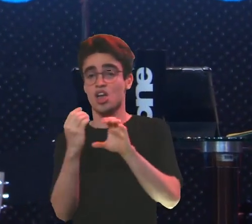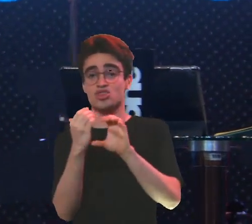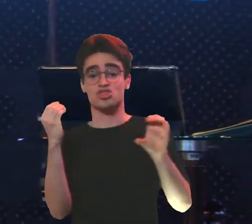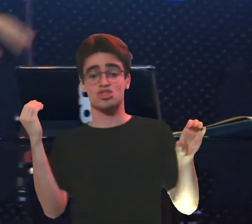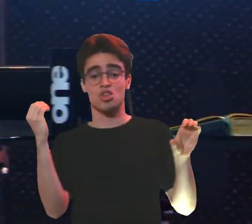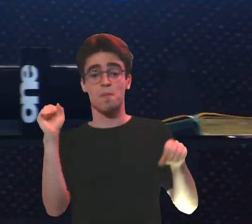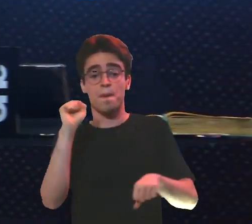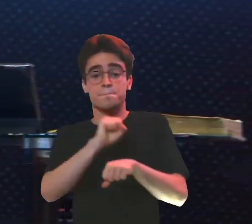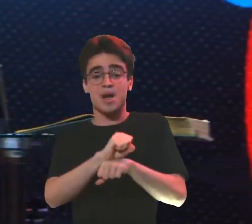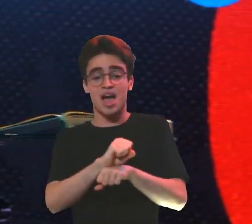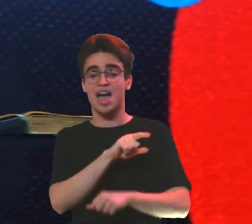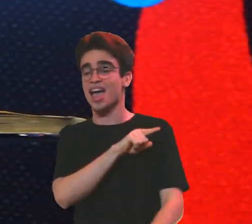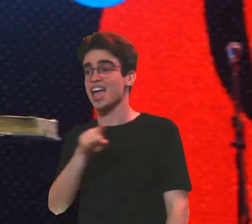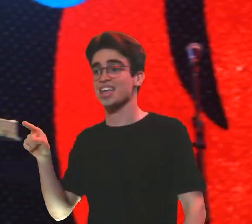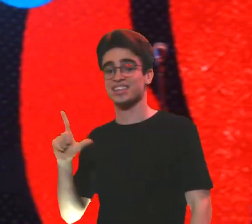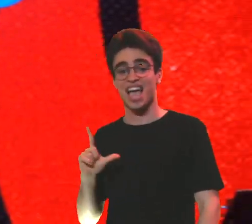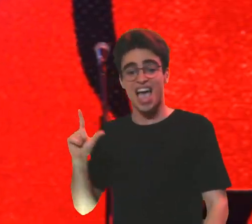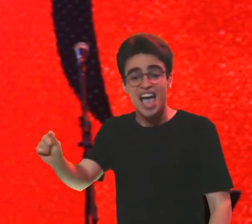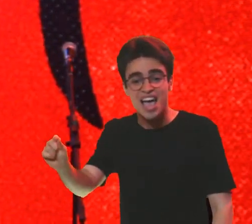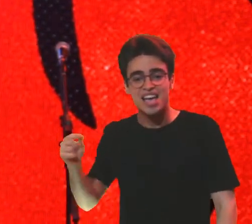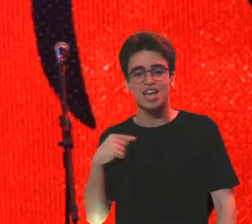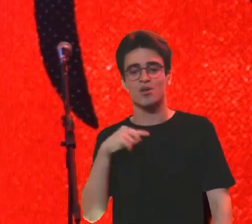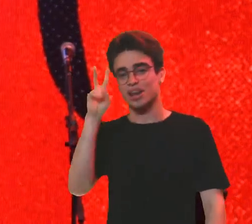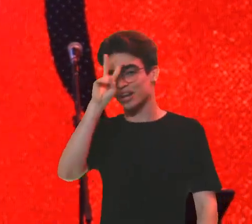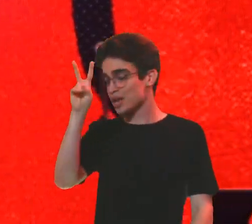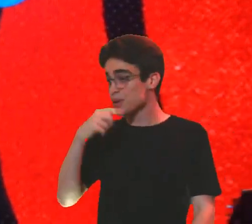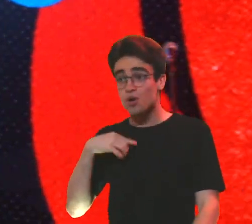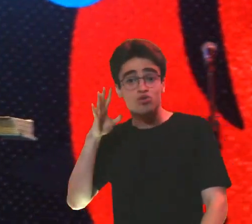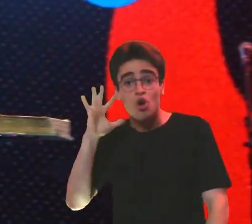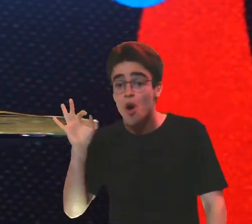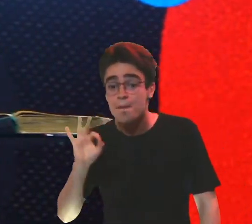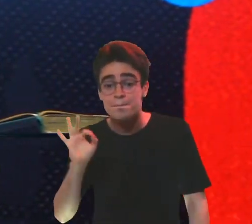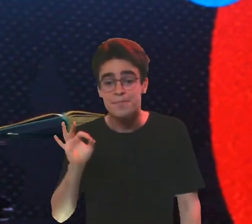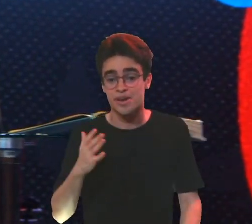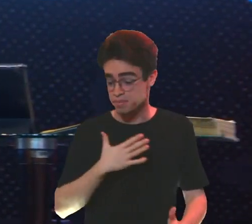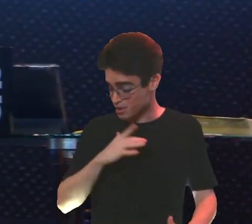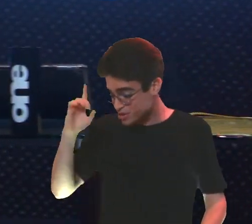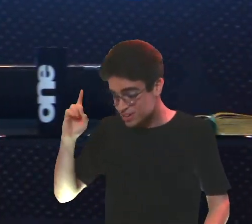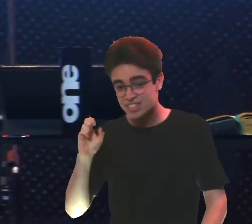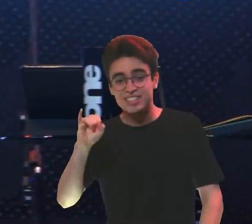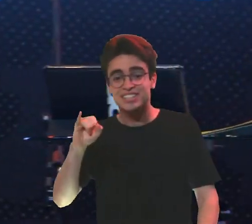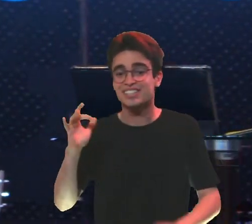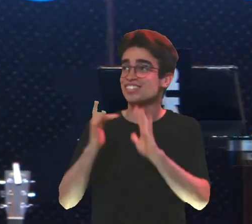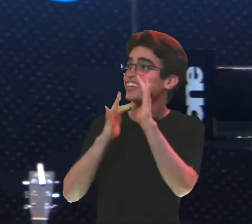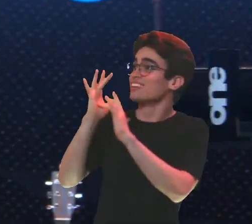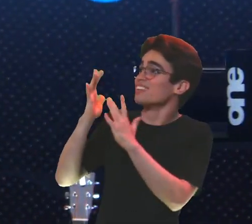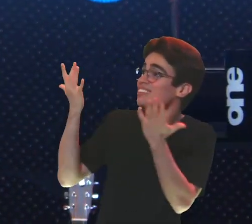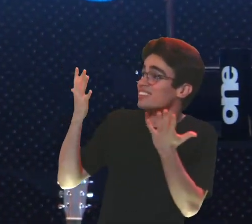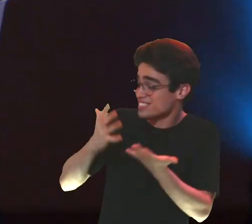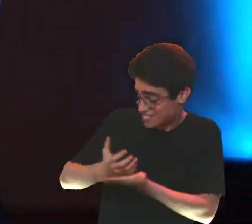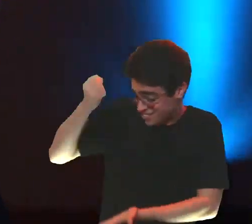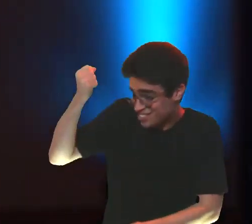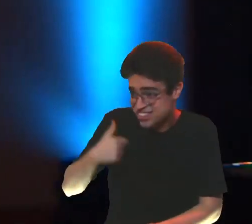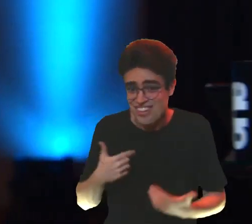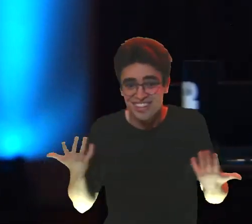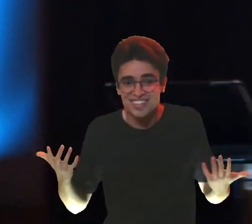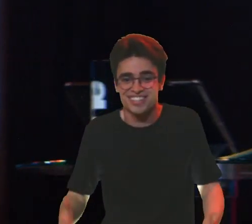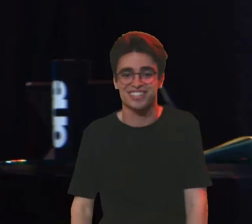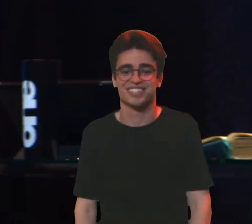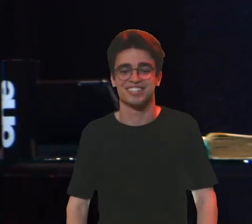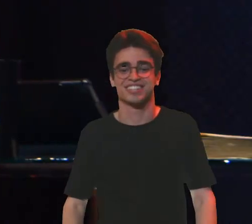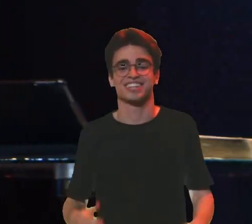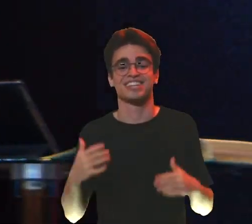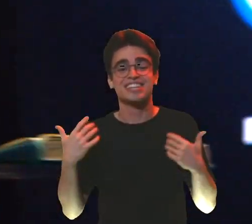de ônibus. Eles desceram, e eu lembro assim, eu não estava entendendo o que estava acontecendo. Eu falei, gente, será que é o dia que Jesus vai me levar para perto dele?